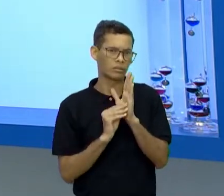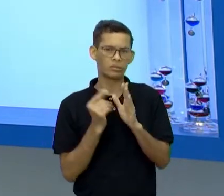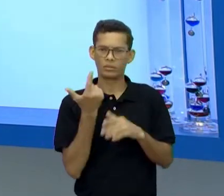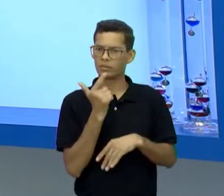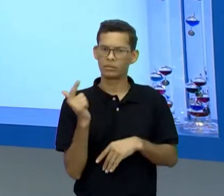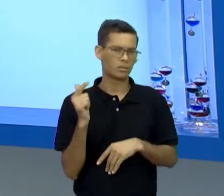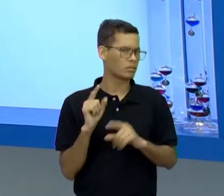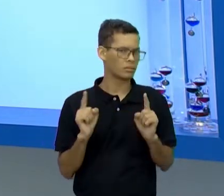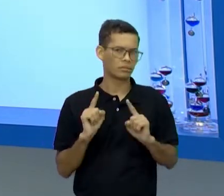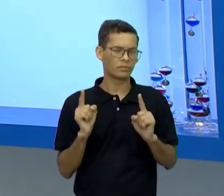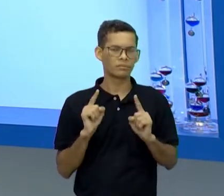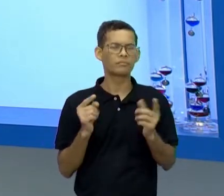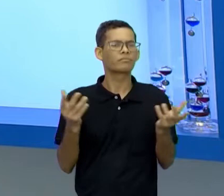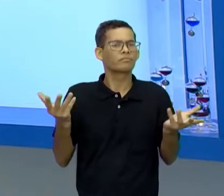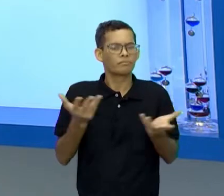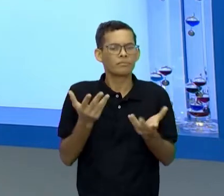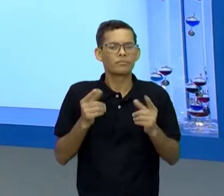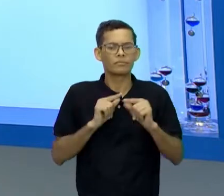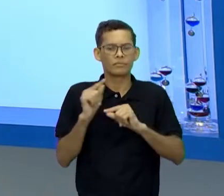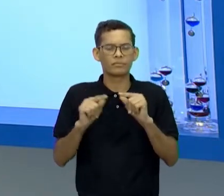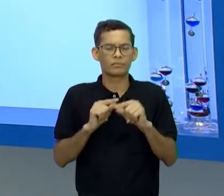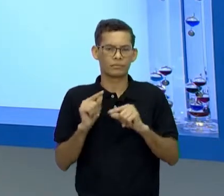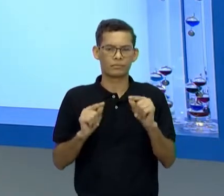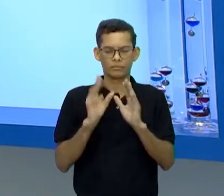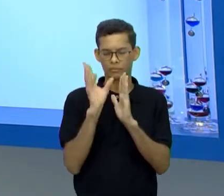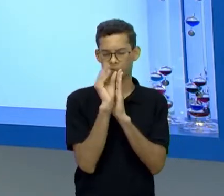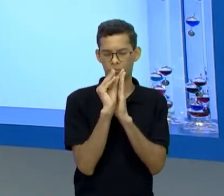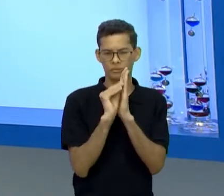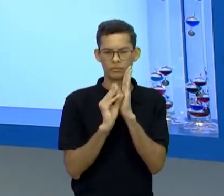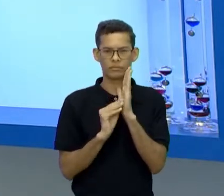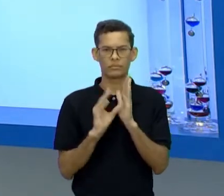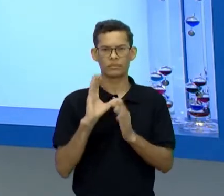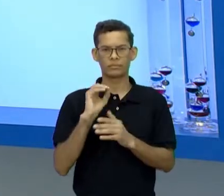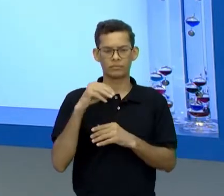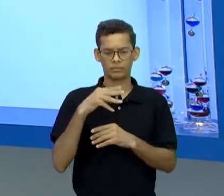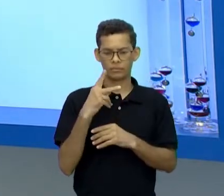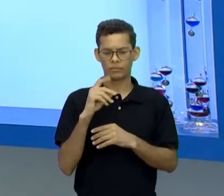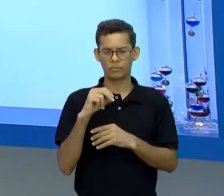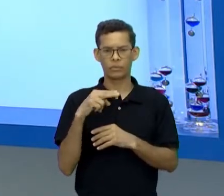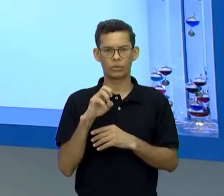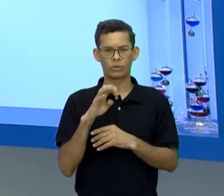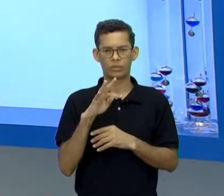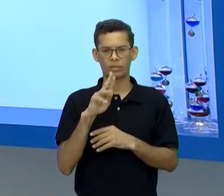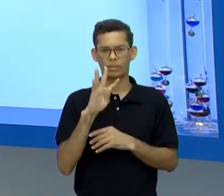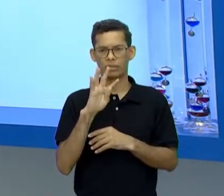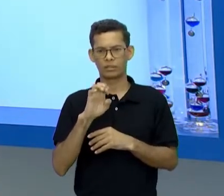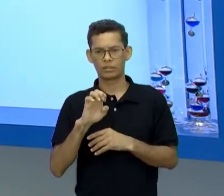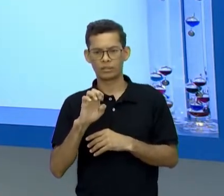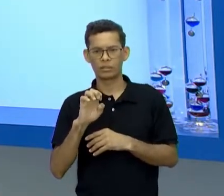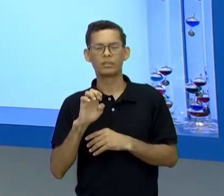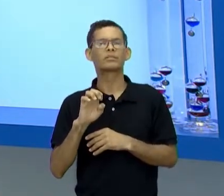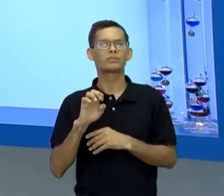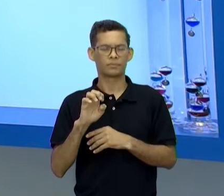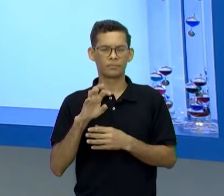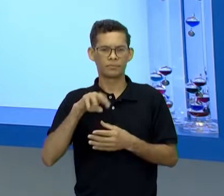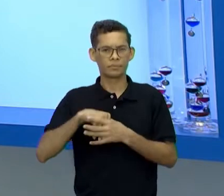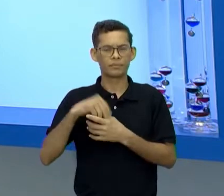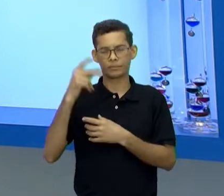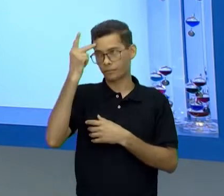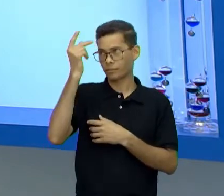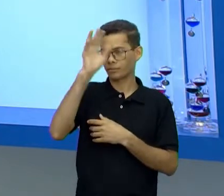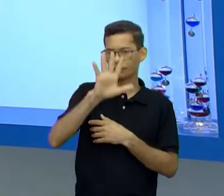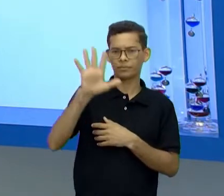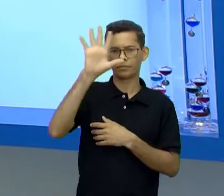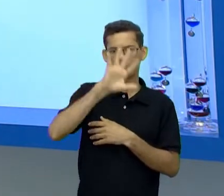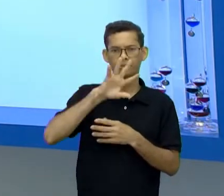os componentes, né? A integração dos componentes, isso é totalmente novo no estado de São Paulo também, você não vai encontrar livro, não vai encontrar em